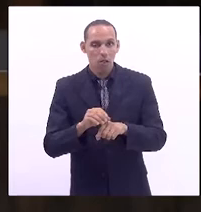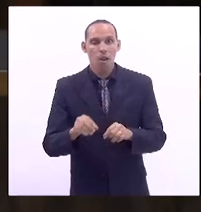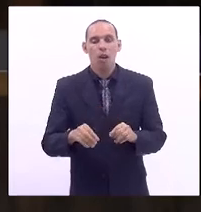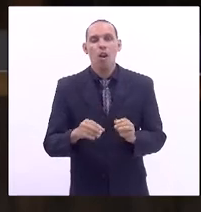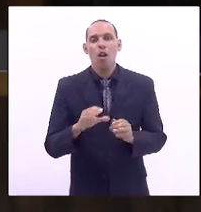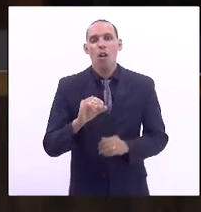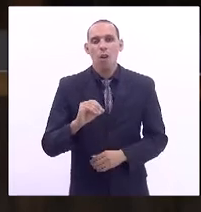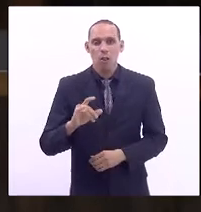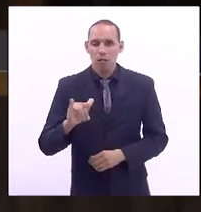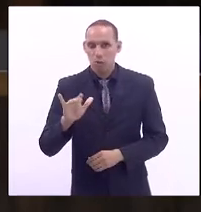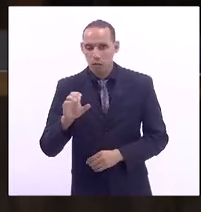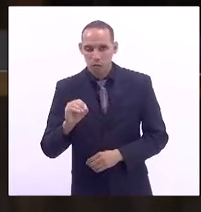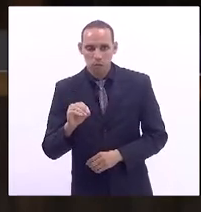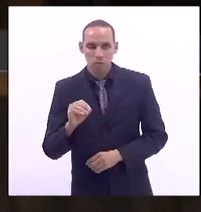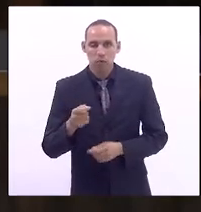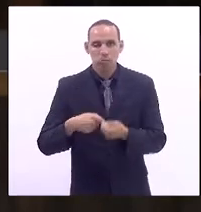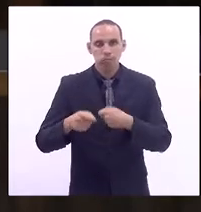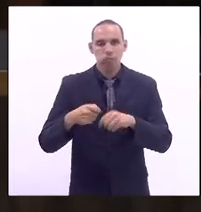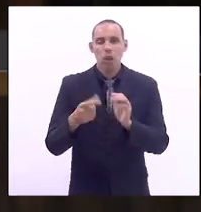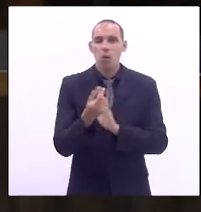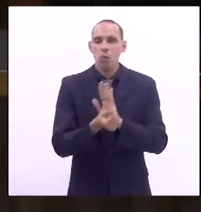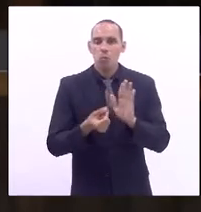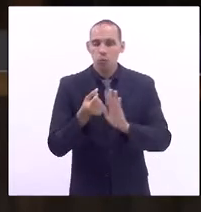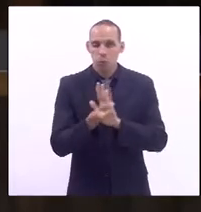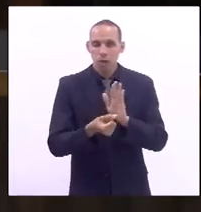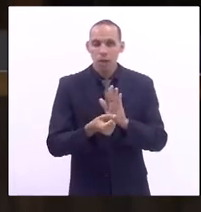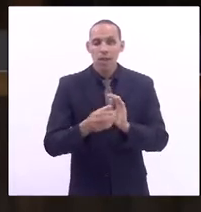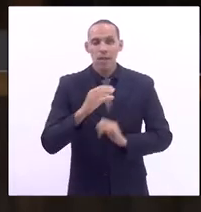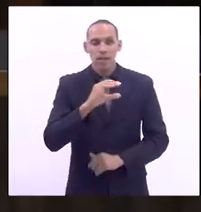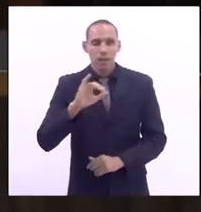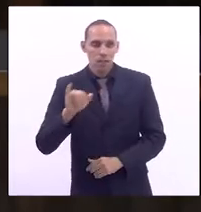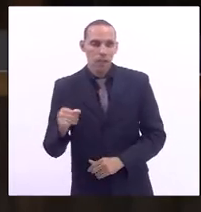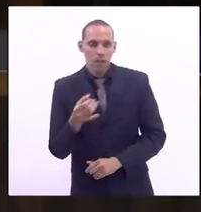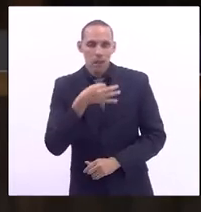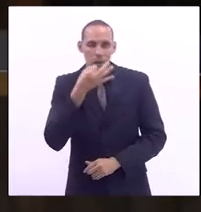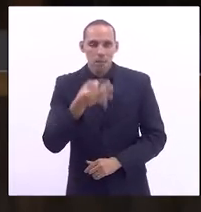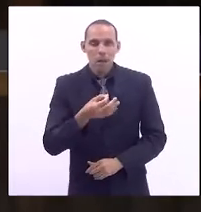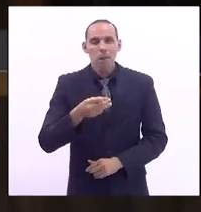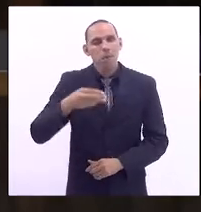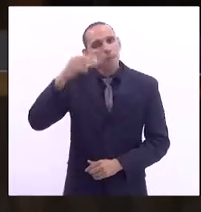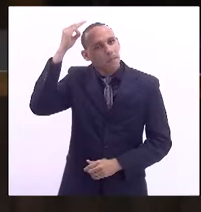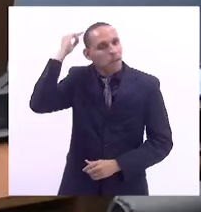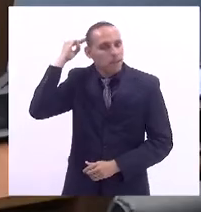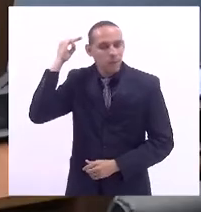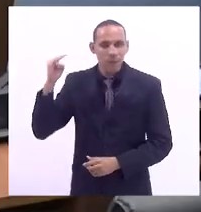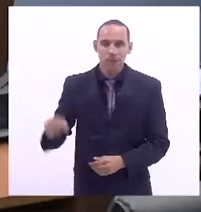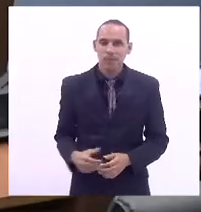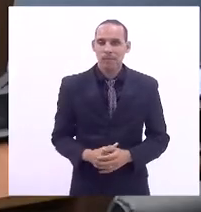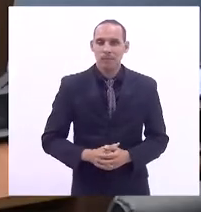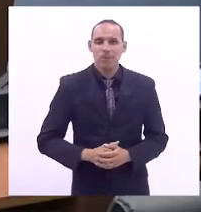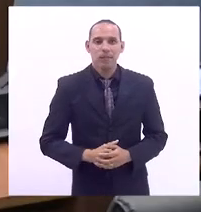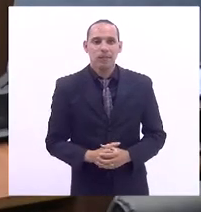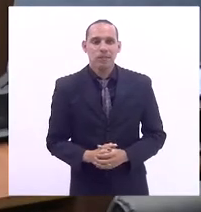economia e orçamento para emitir parecer pela comissão de constituição e justiça e deputada massa plástica